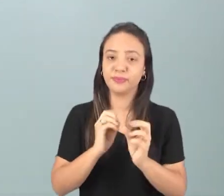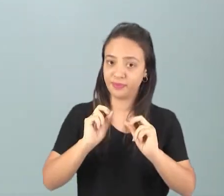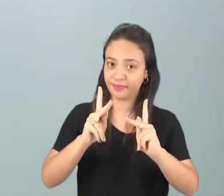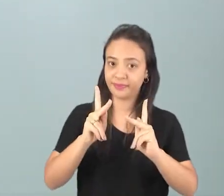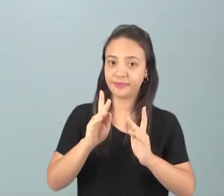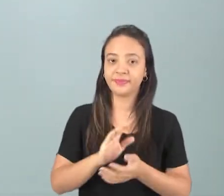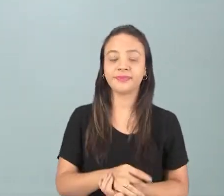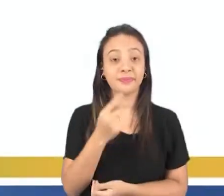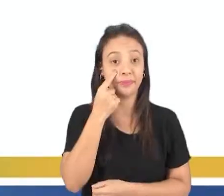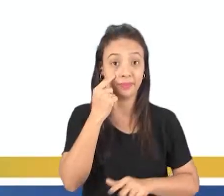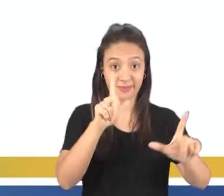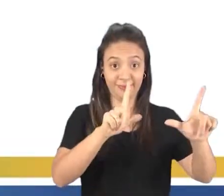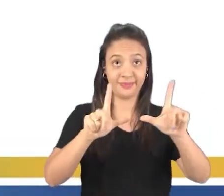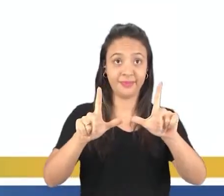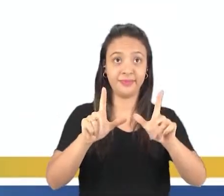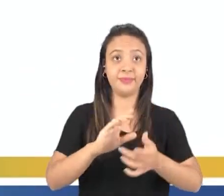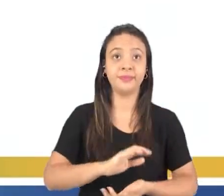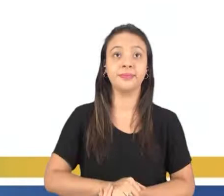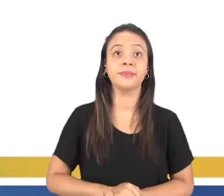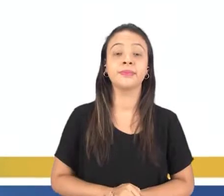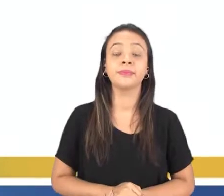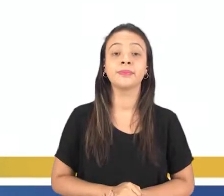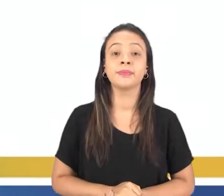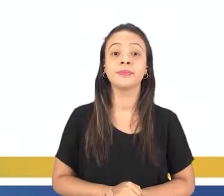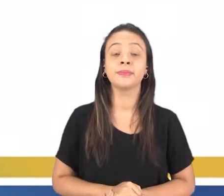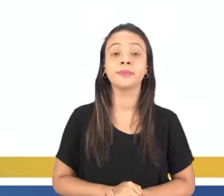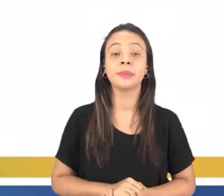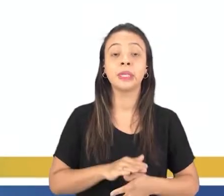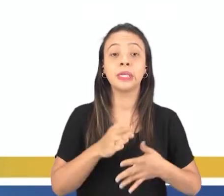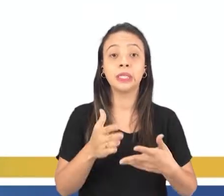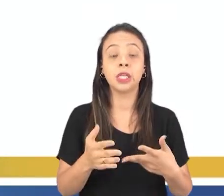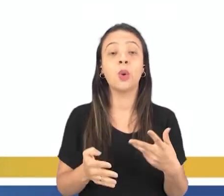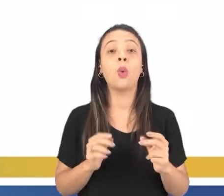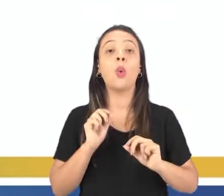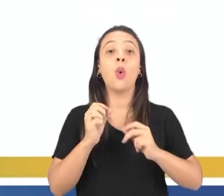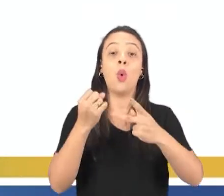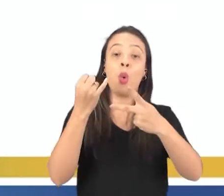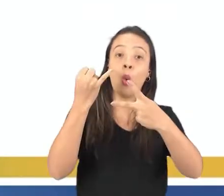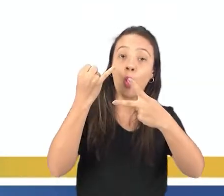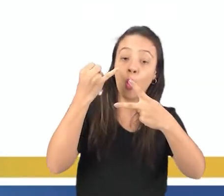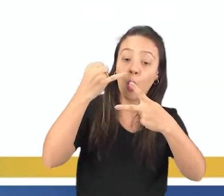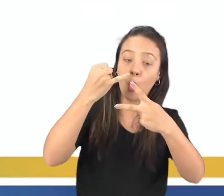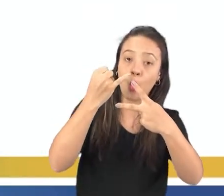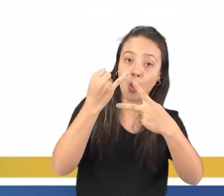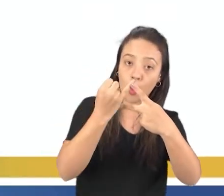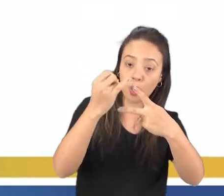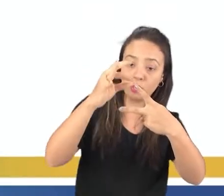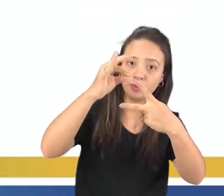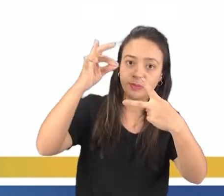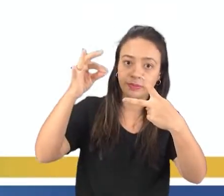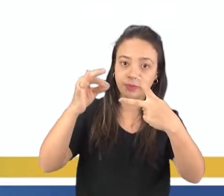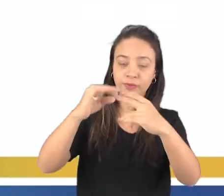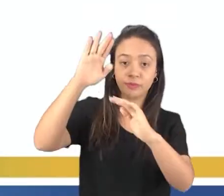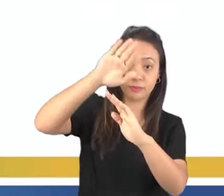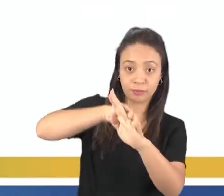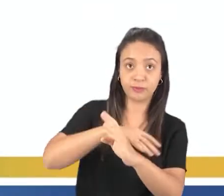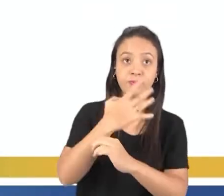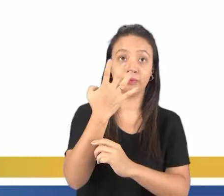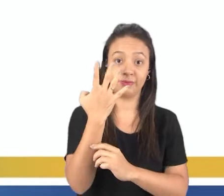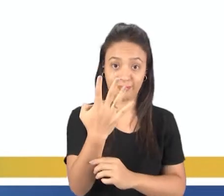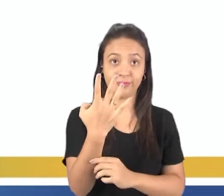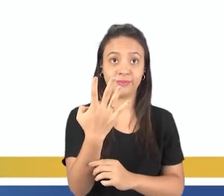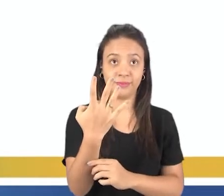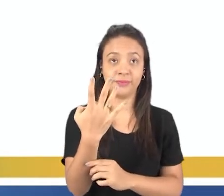bem? Acompanhe comigo. Então, os quadriláteros, pessoal, eles são polígonos, né, de